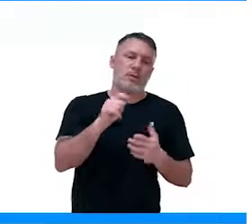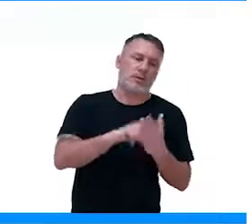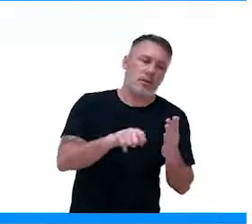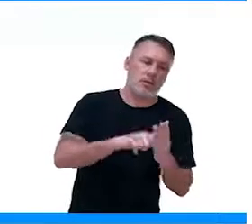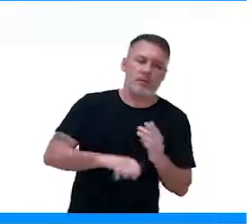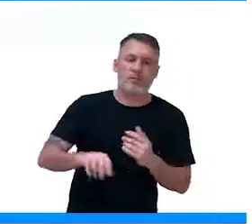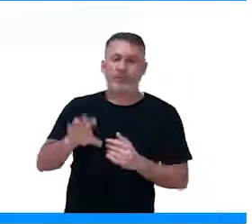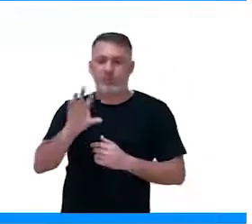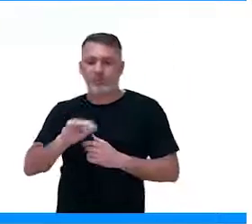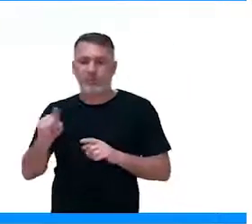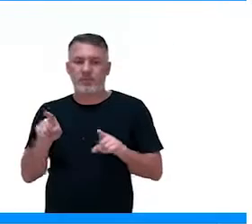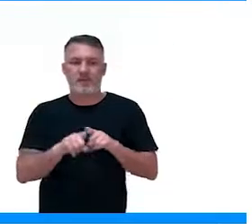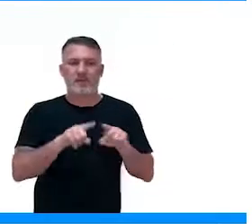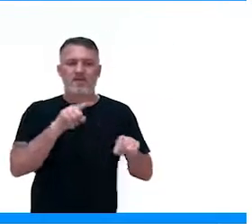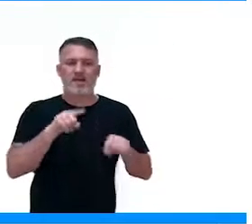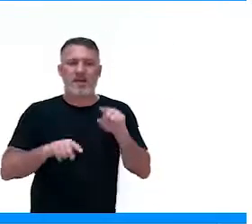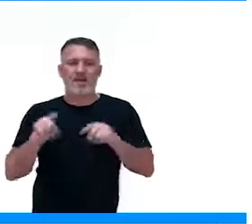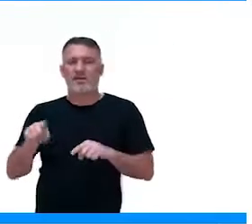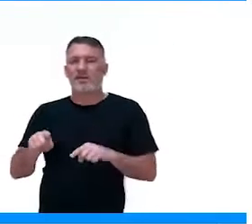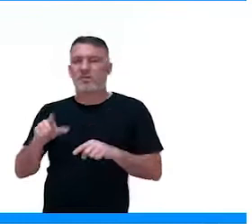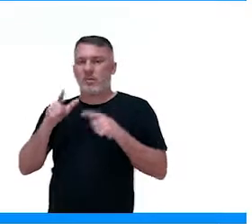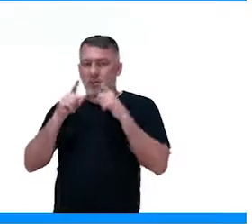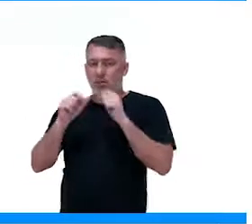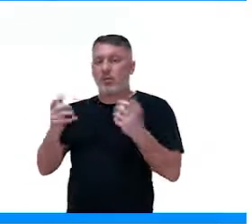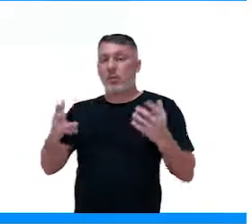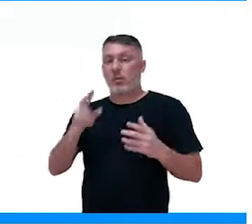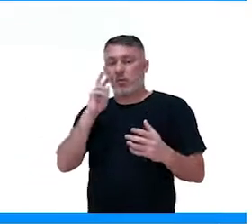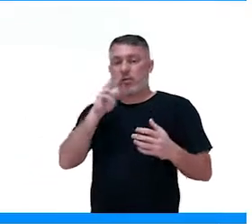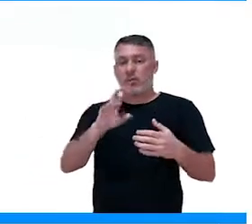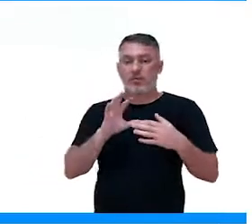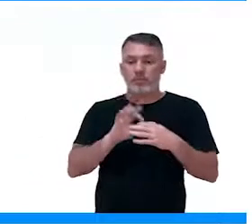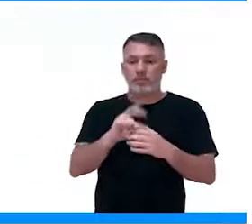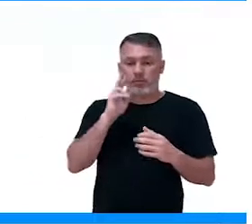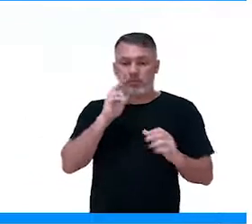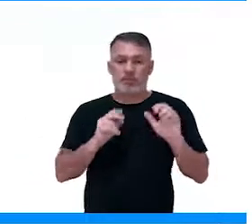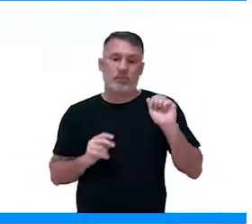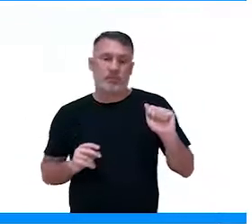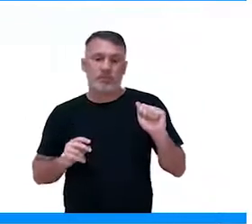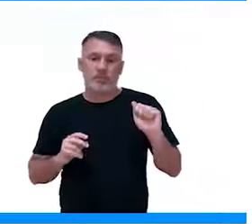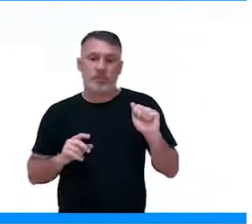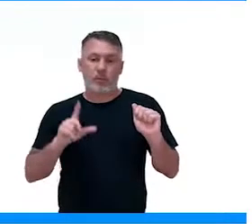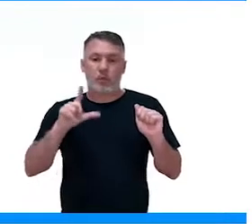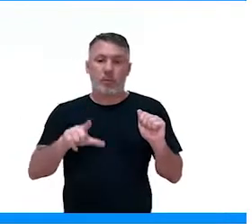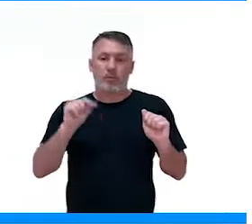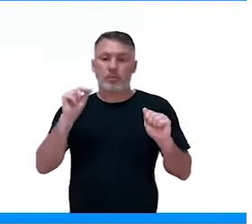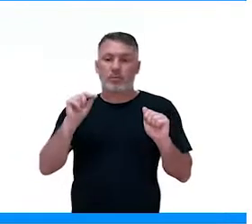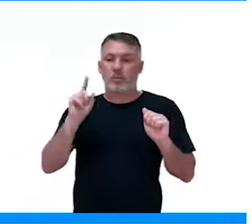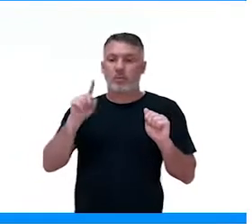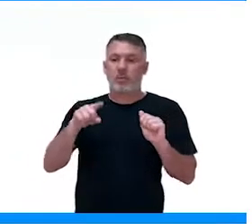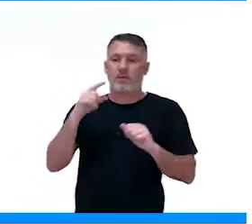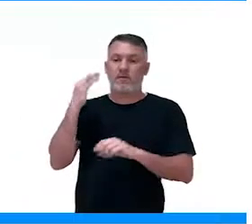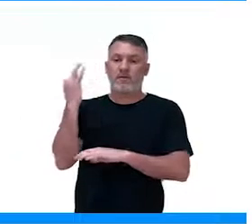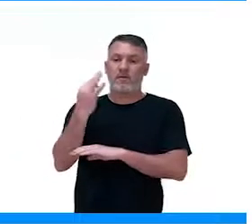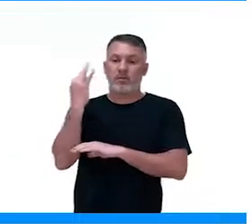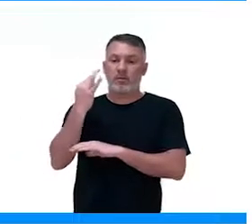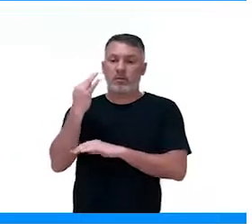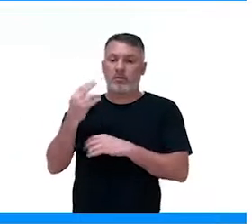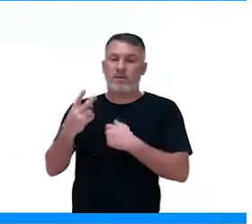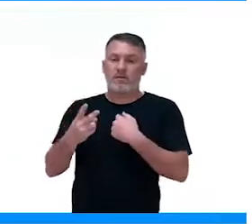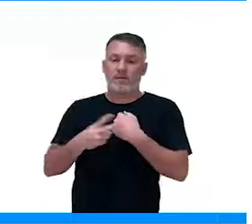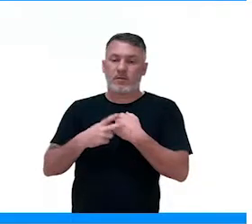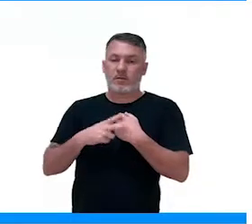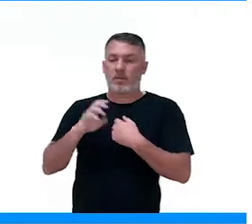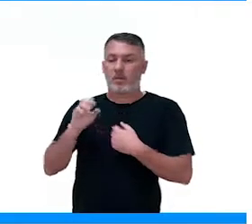fala e escrita, e a gente falou de variação linguística. Aí a gente vai analisar agora as questões. A. Opção pelo emprego da forma